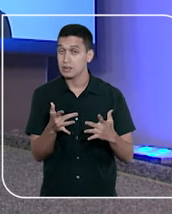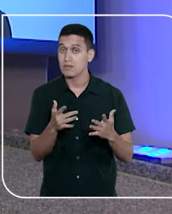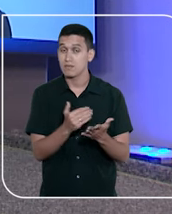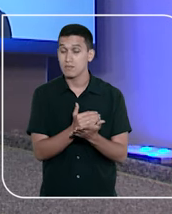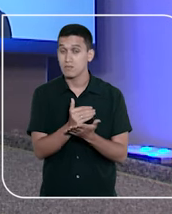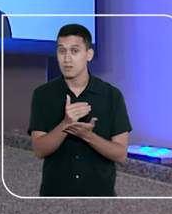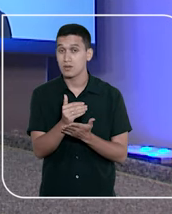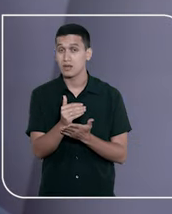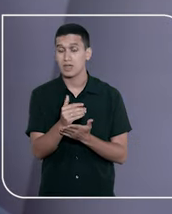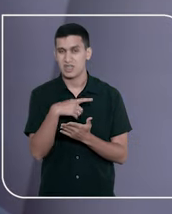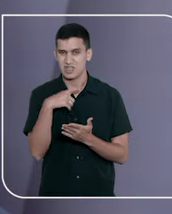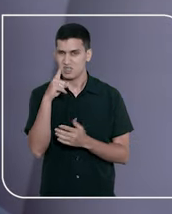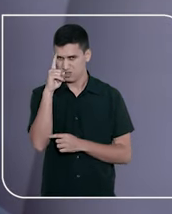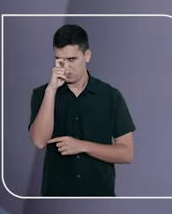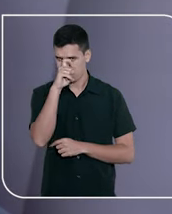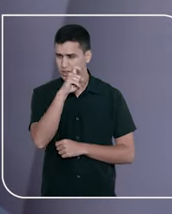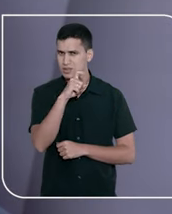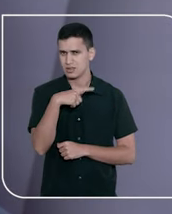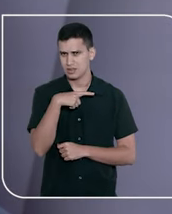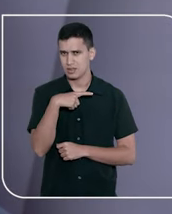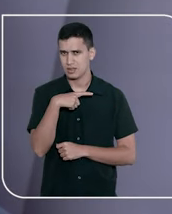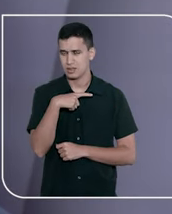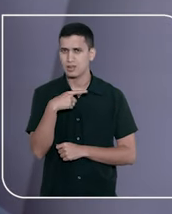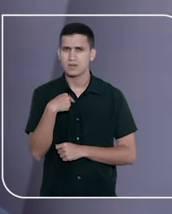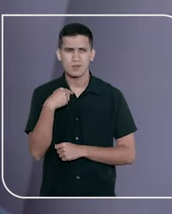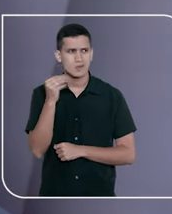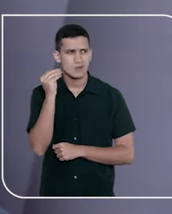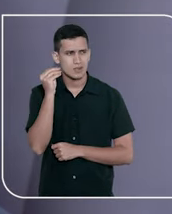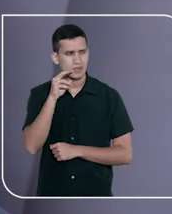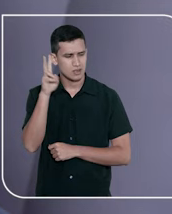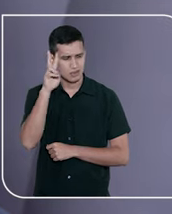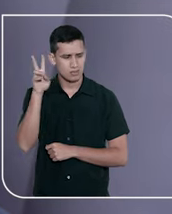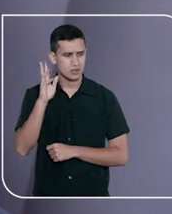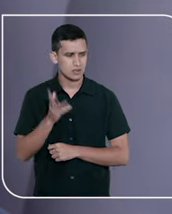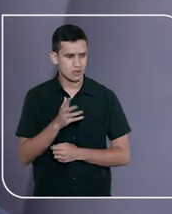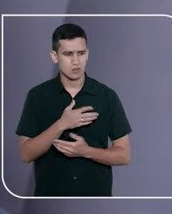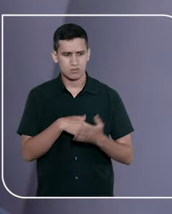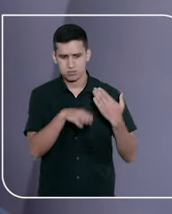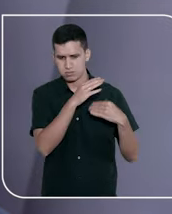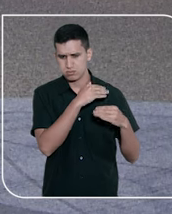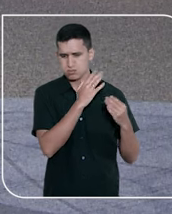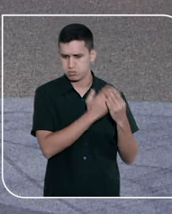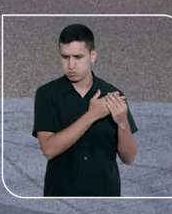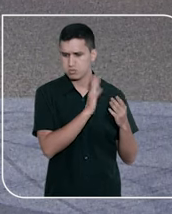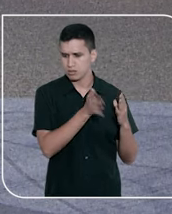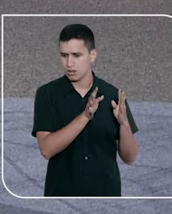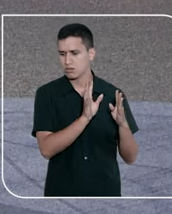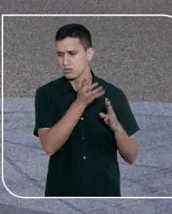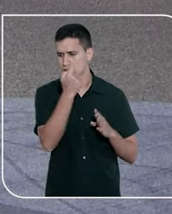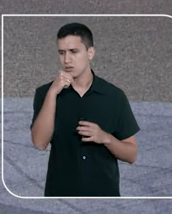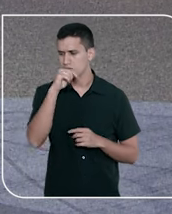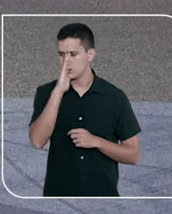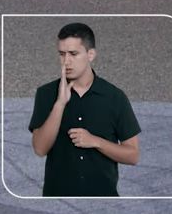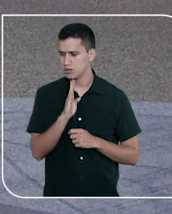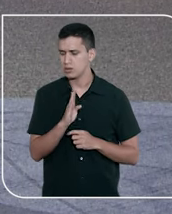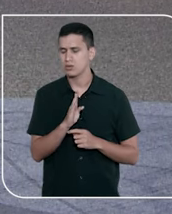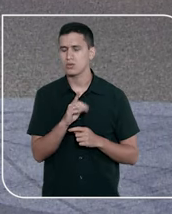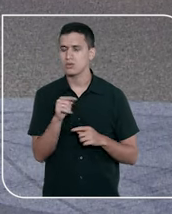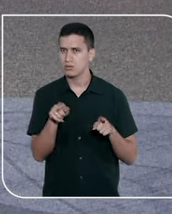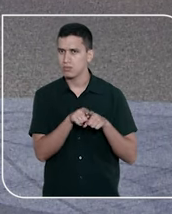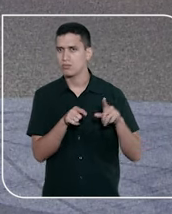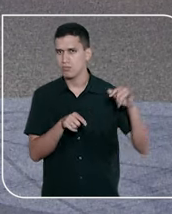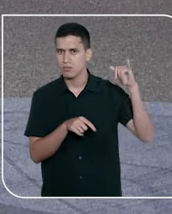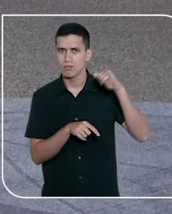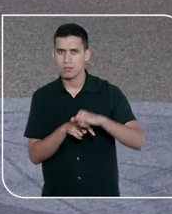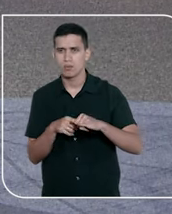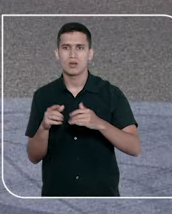ele é um pouco complexo. Eu estava imaginando, eu tentando me lembrar dos incidentes que tivemos no Brasil e como foram. São